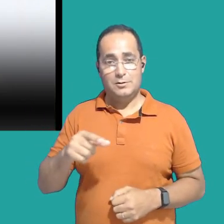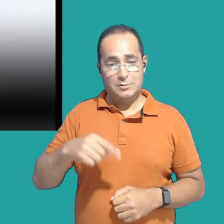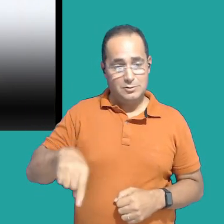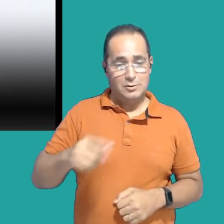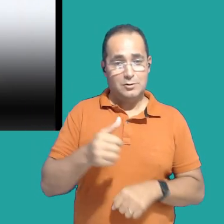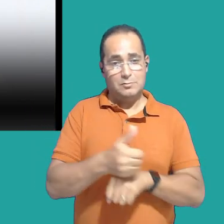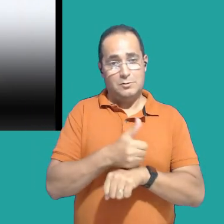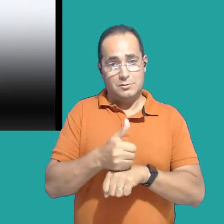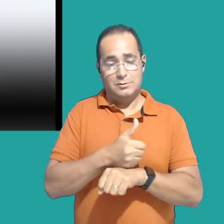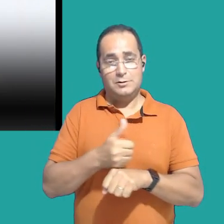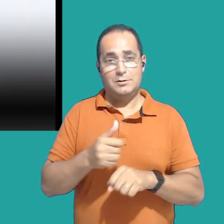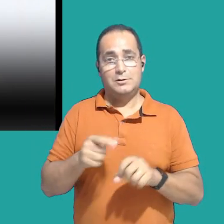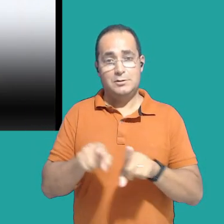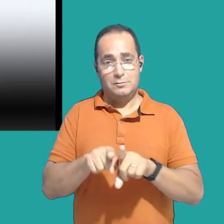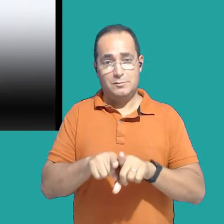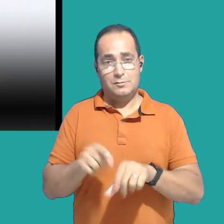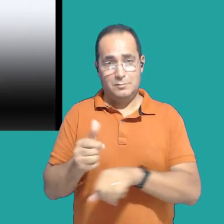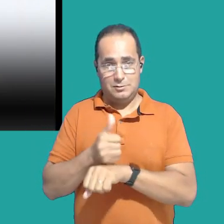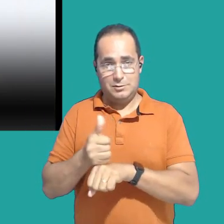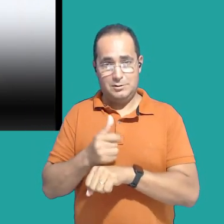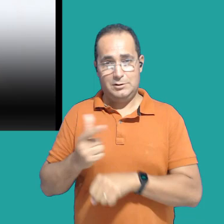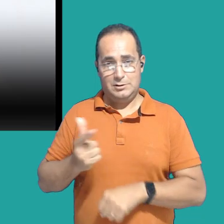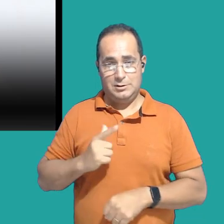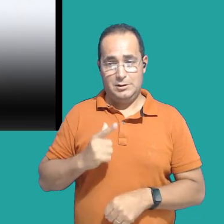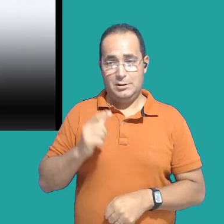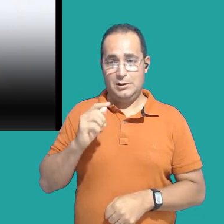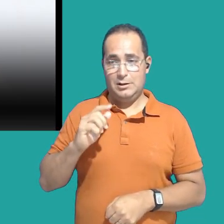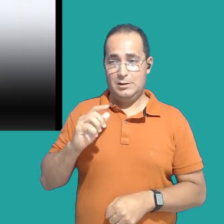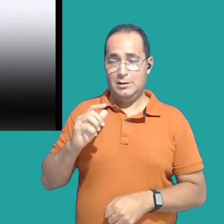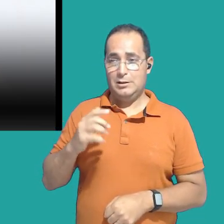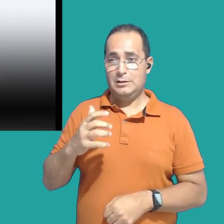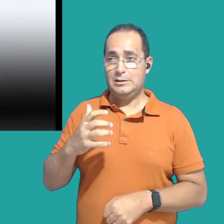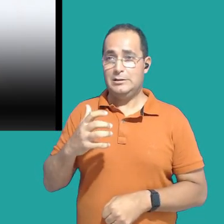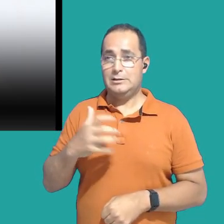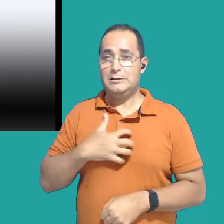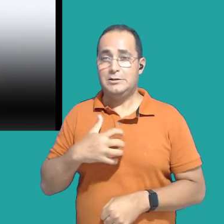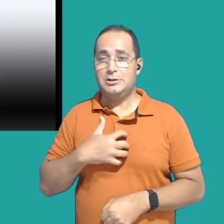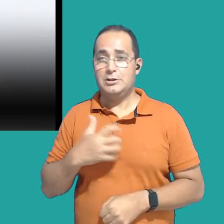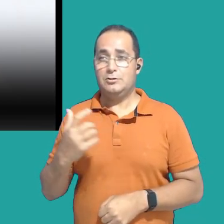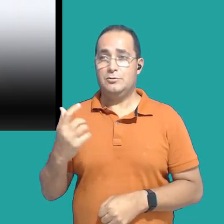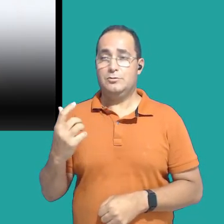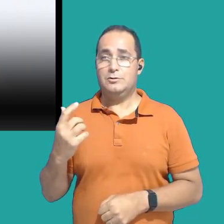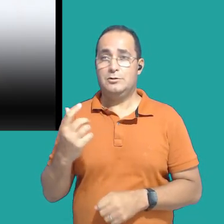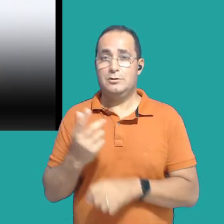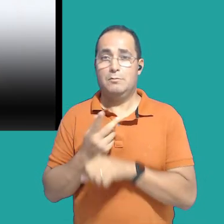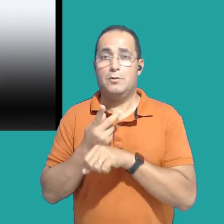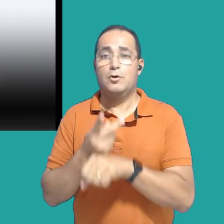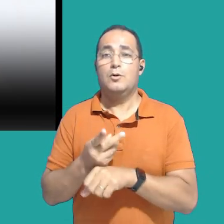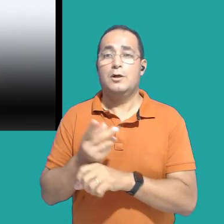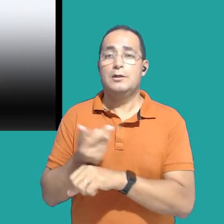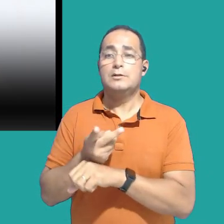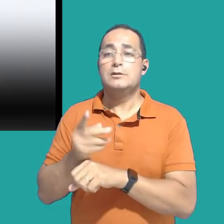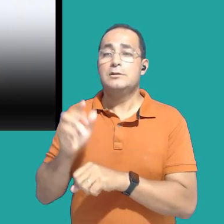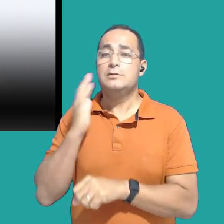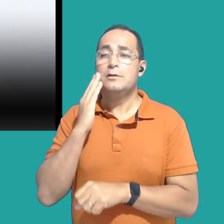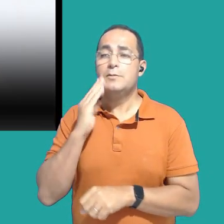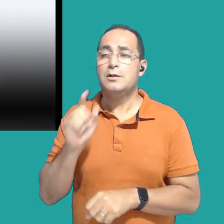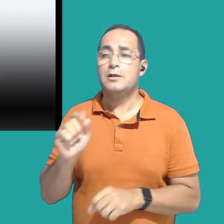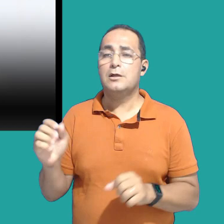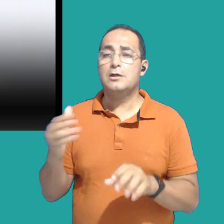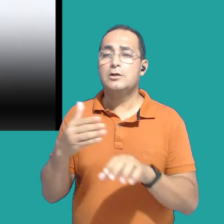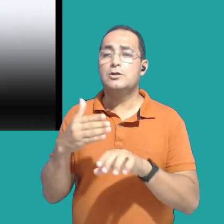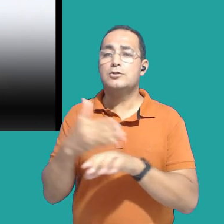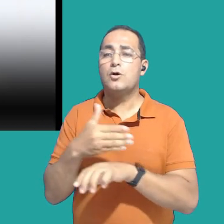enquanto profissionais e os profissionais também, de ter essa atitude, de buscar saber quem são, quem